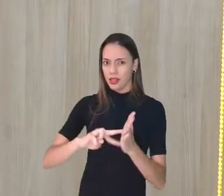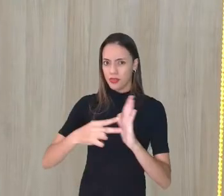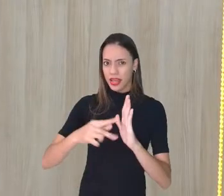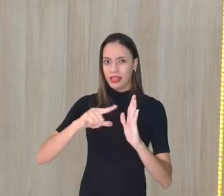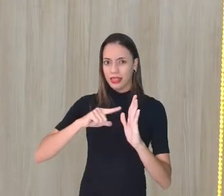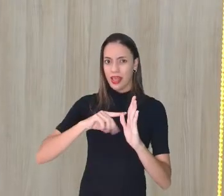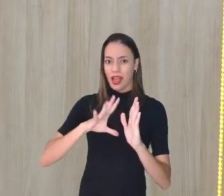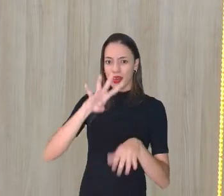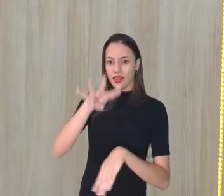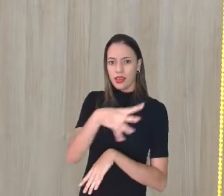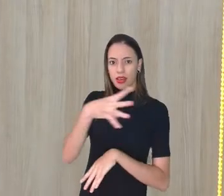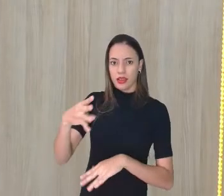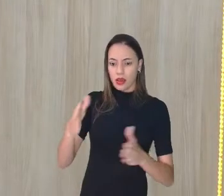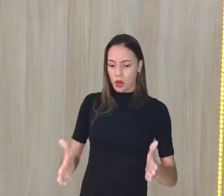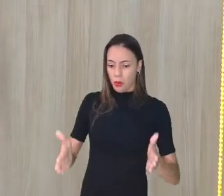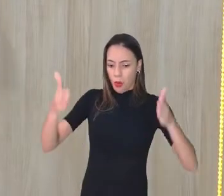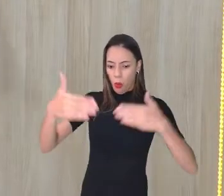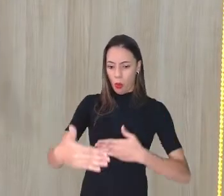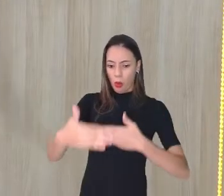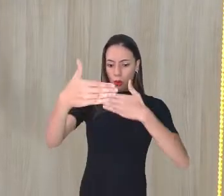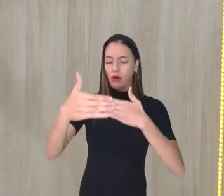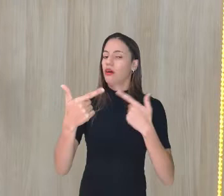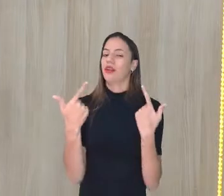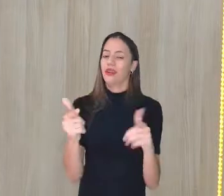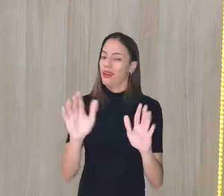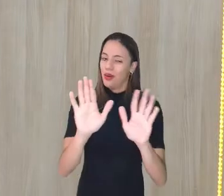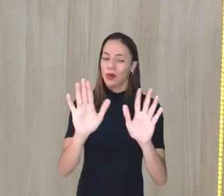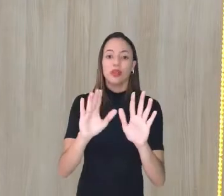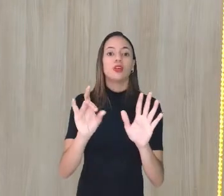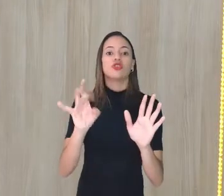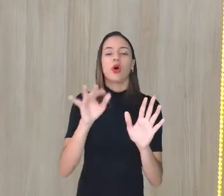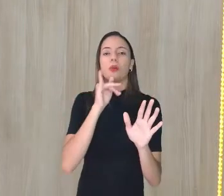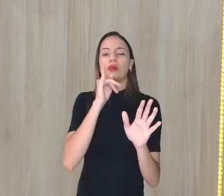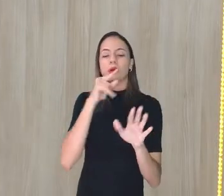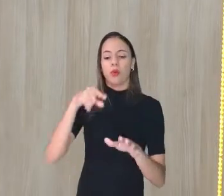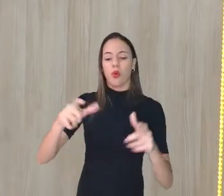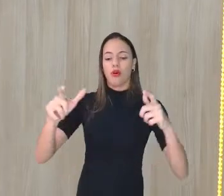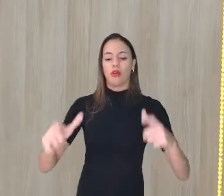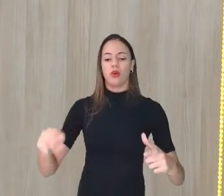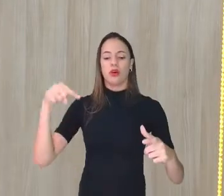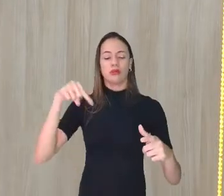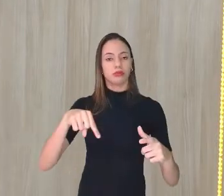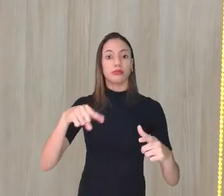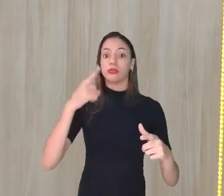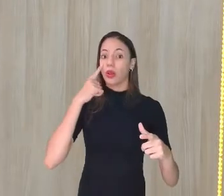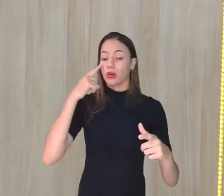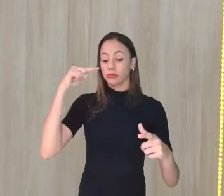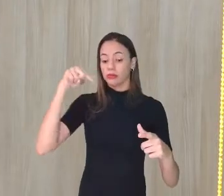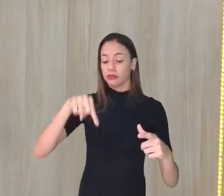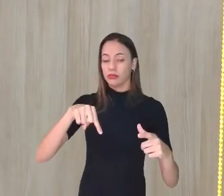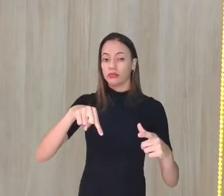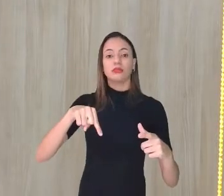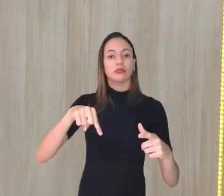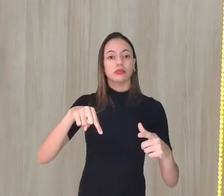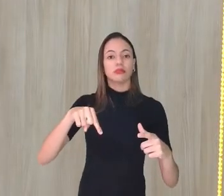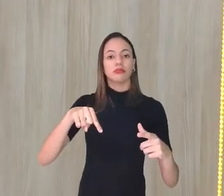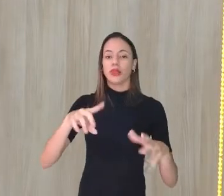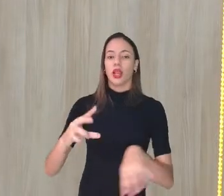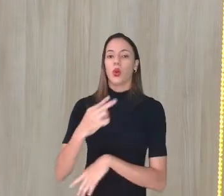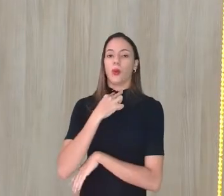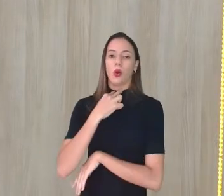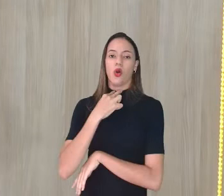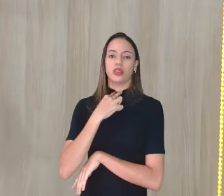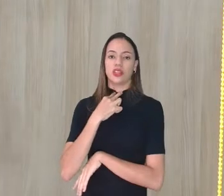tá, gente? Mas a gente fala de cercar, é demarcar aquele território ali, dizer assim, ó, aqui a gente não